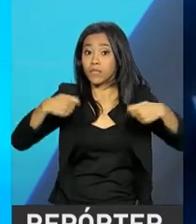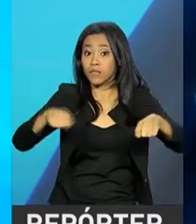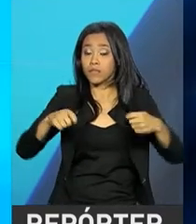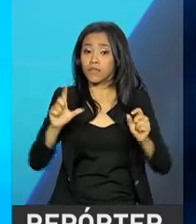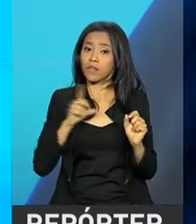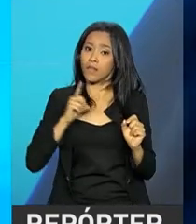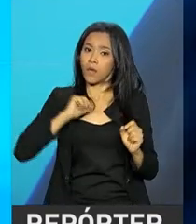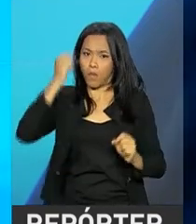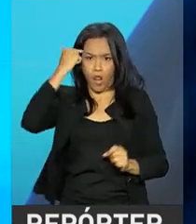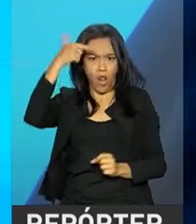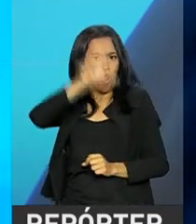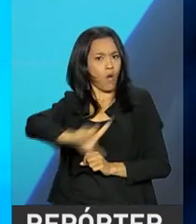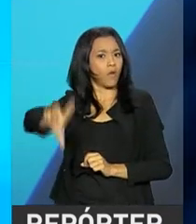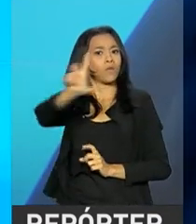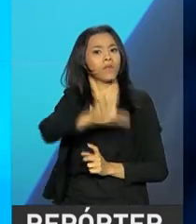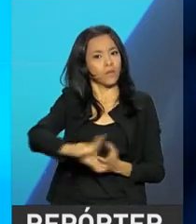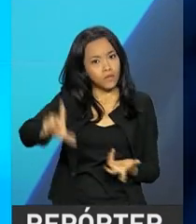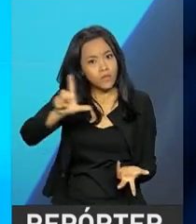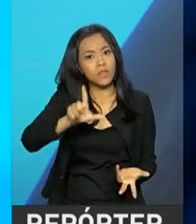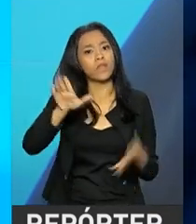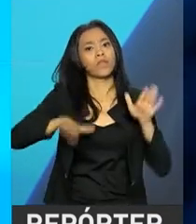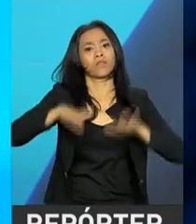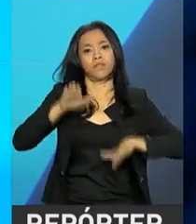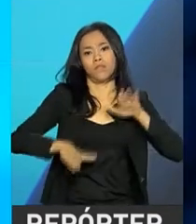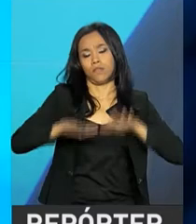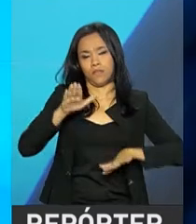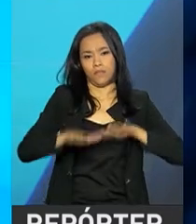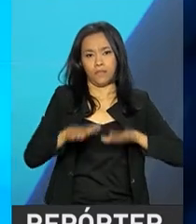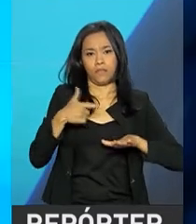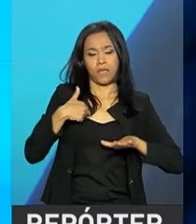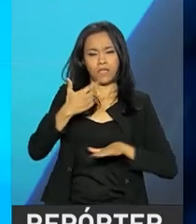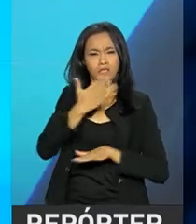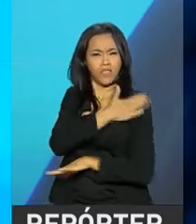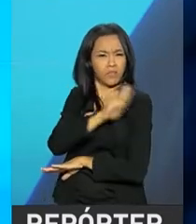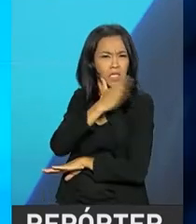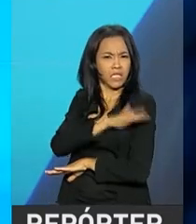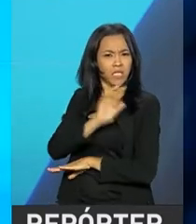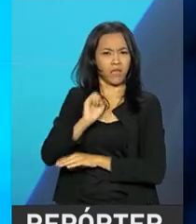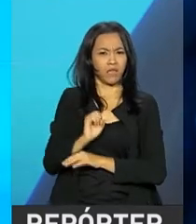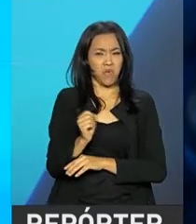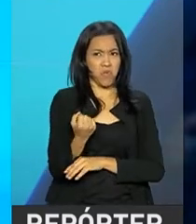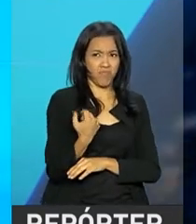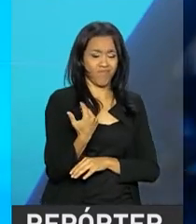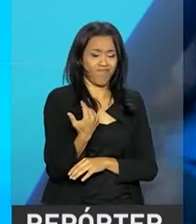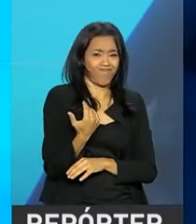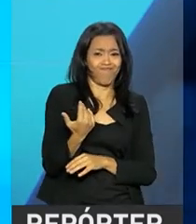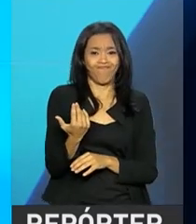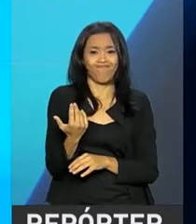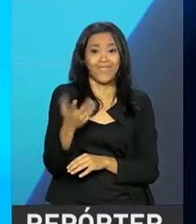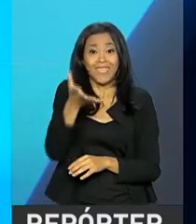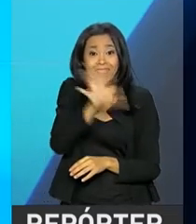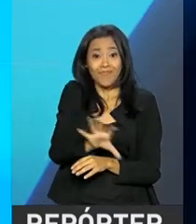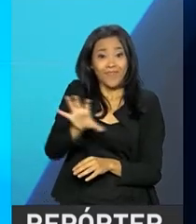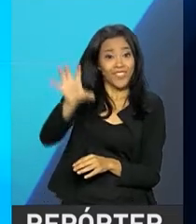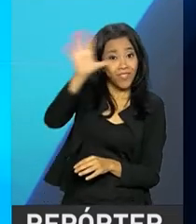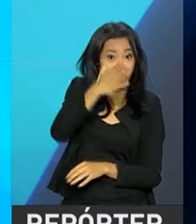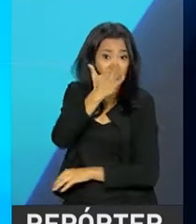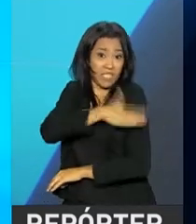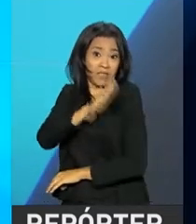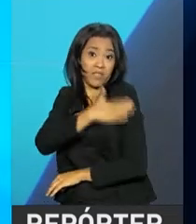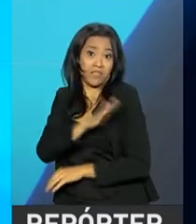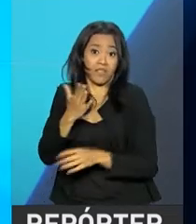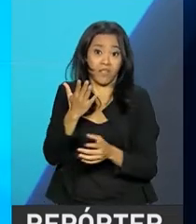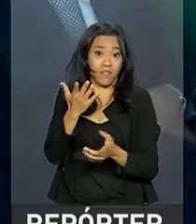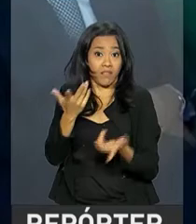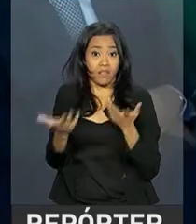lógica entre muitas vezes a discriminação ou a diferenciação com a discriminação com a